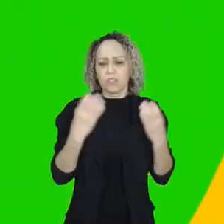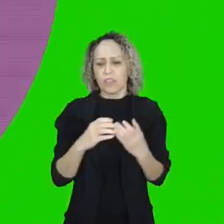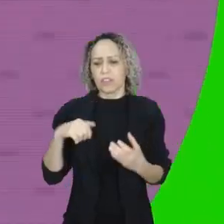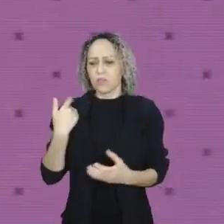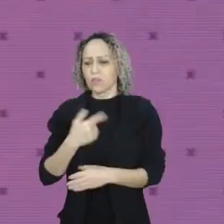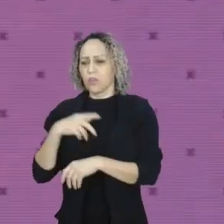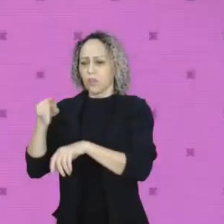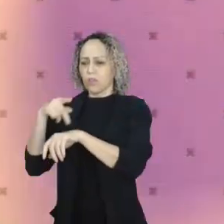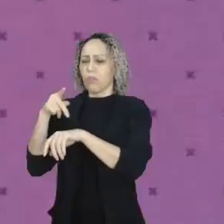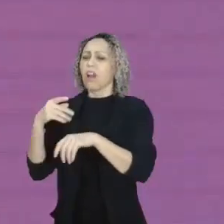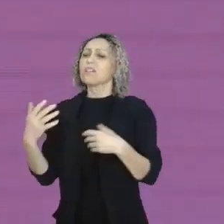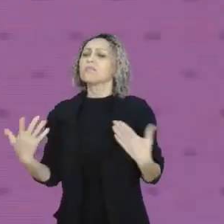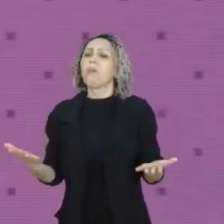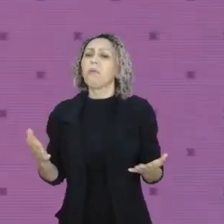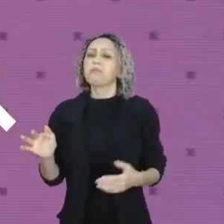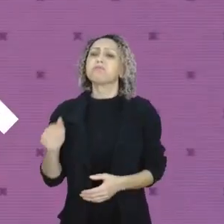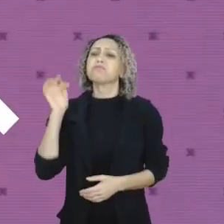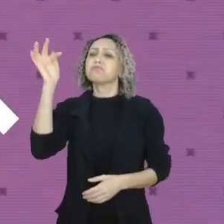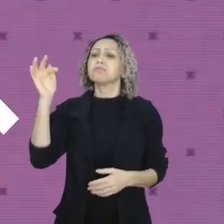país?